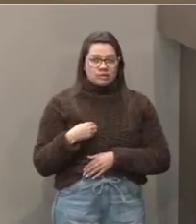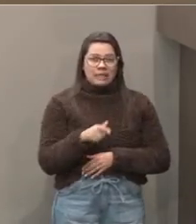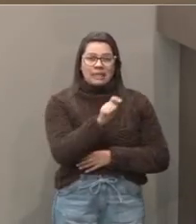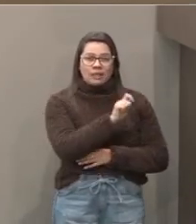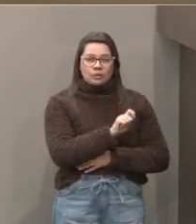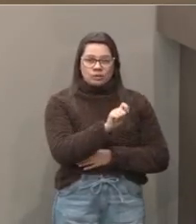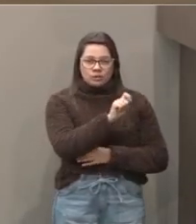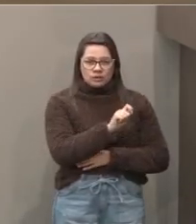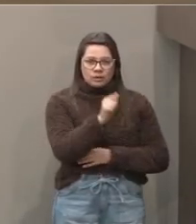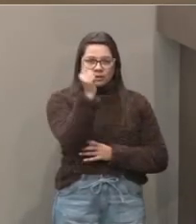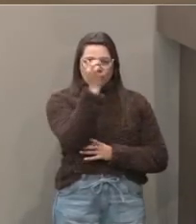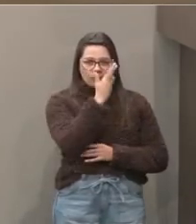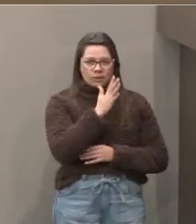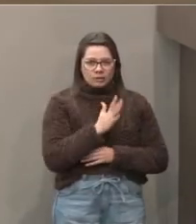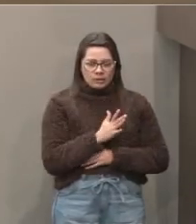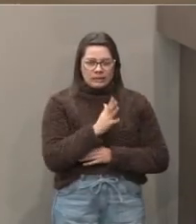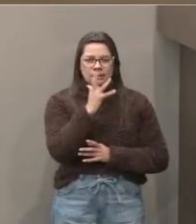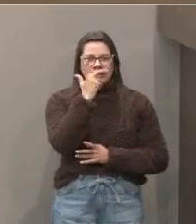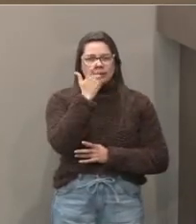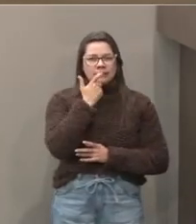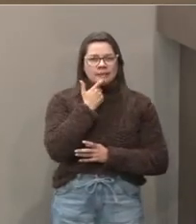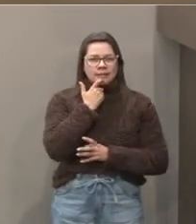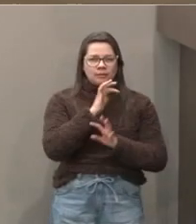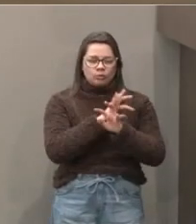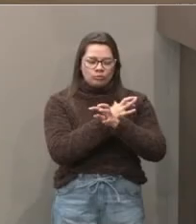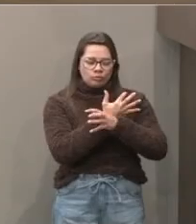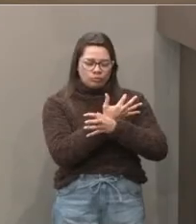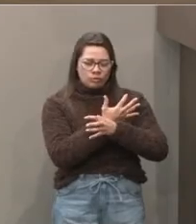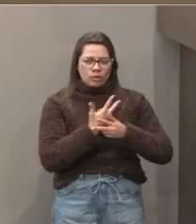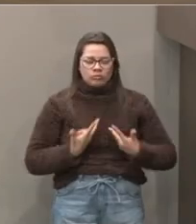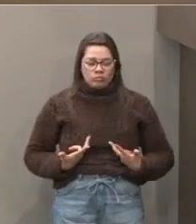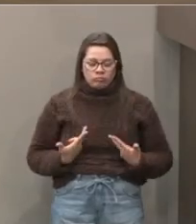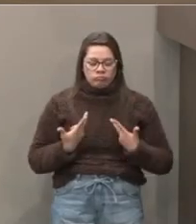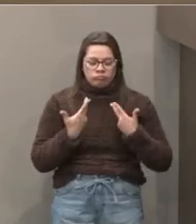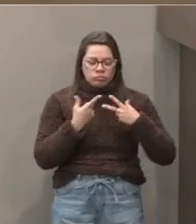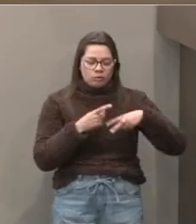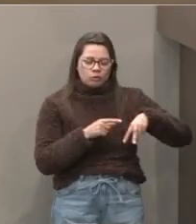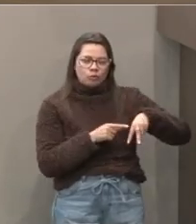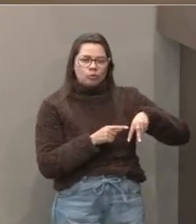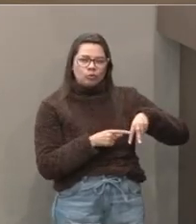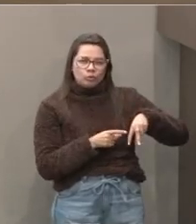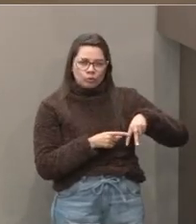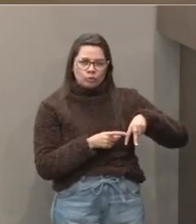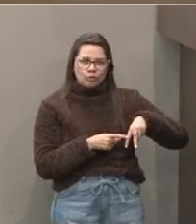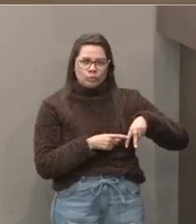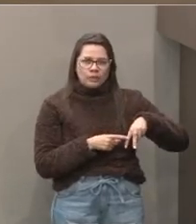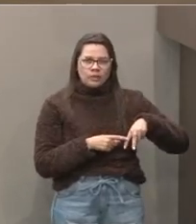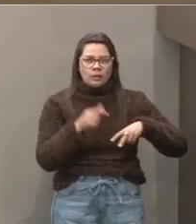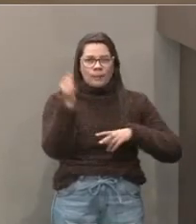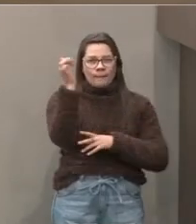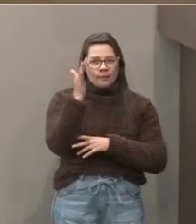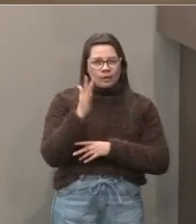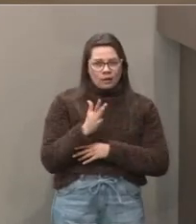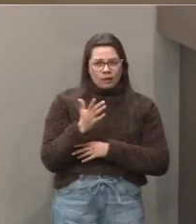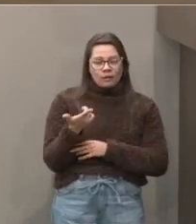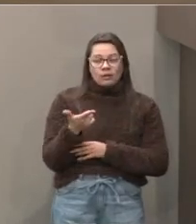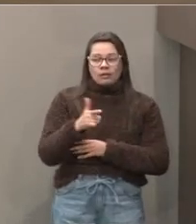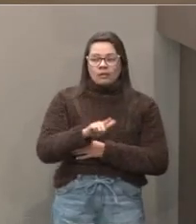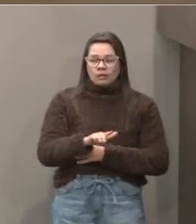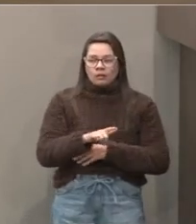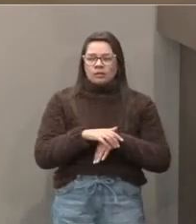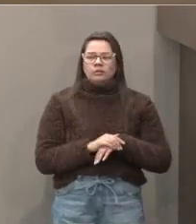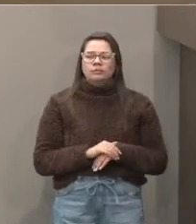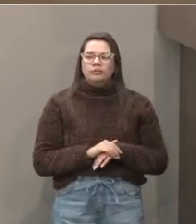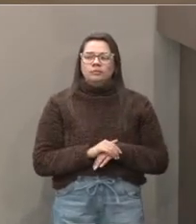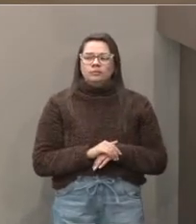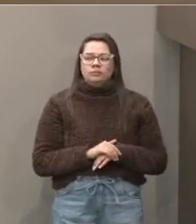Sociedade Brasileira de Ortopedia Pediátrica, Cirurgia do Joelho, Brasileira de Joelho novamente em